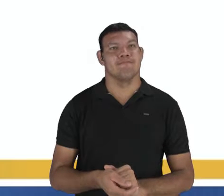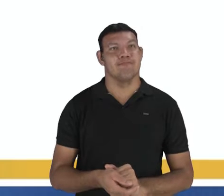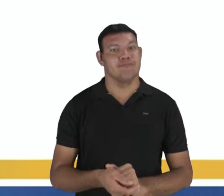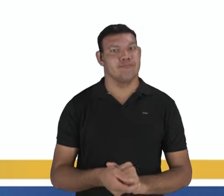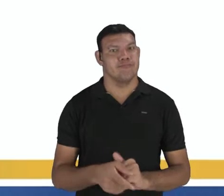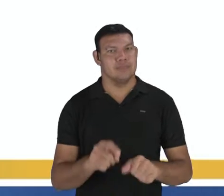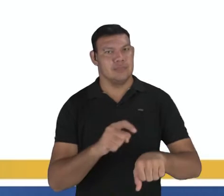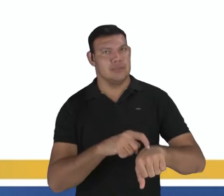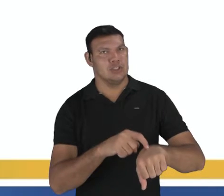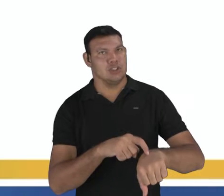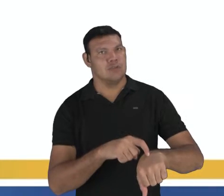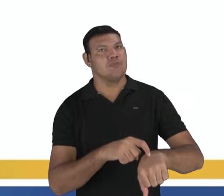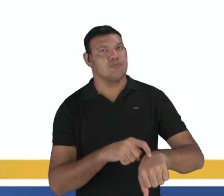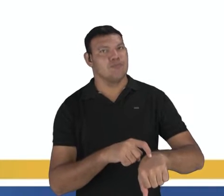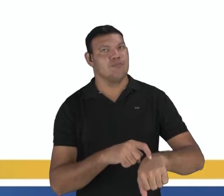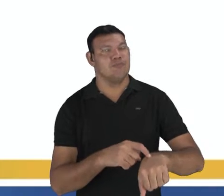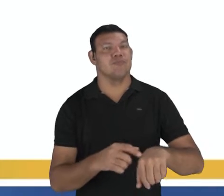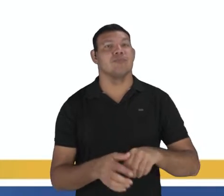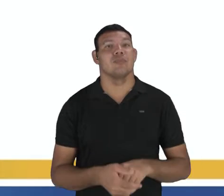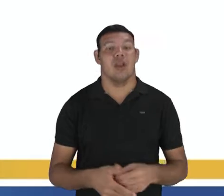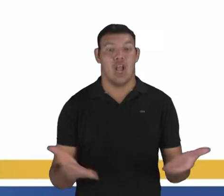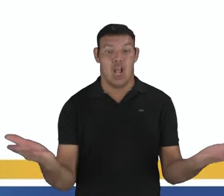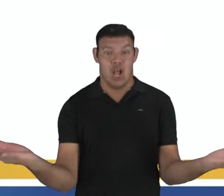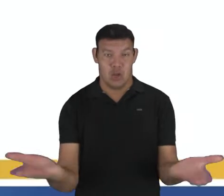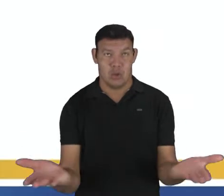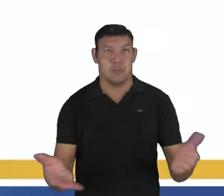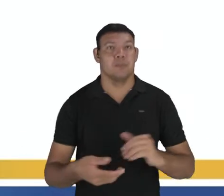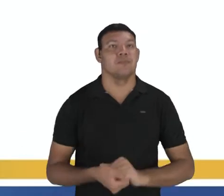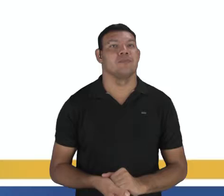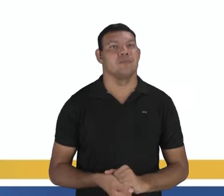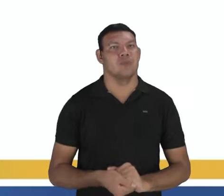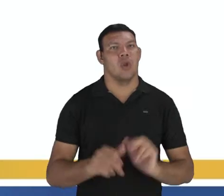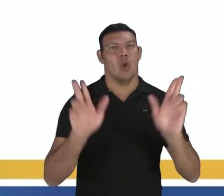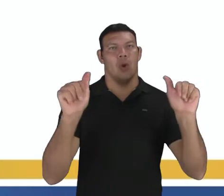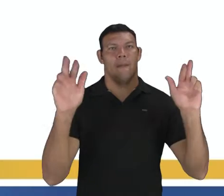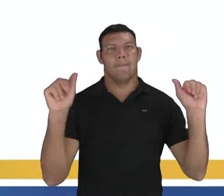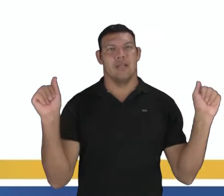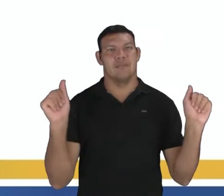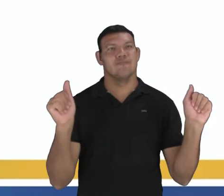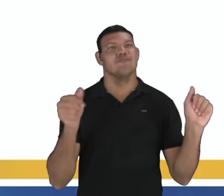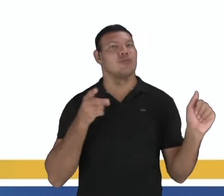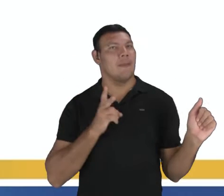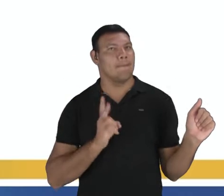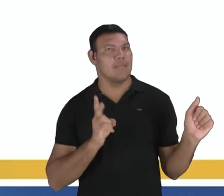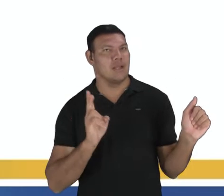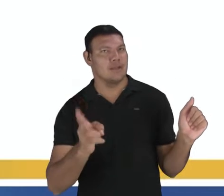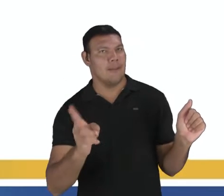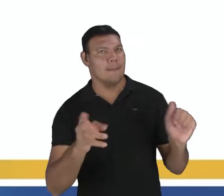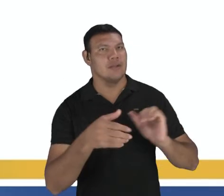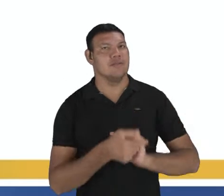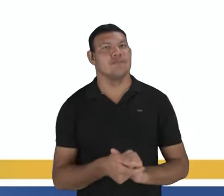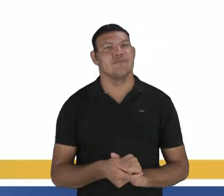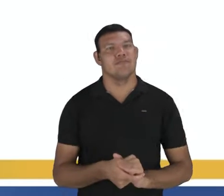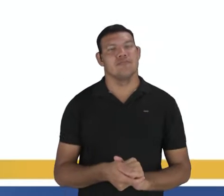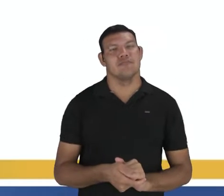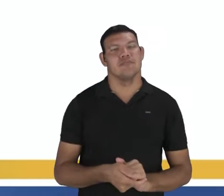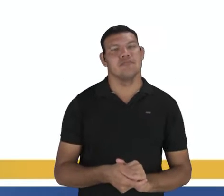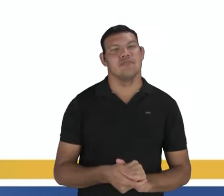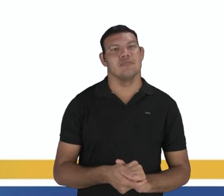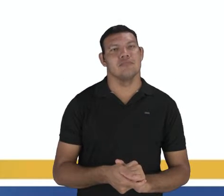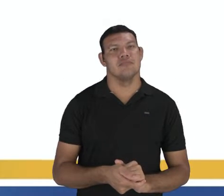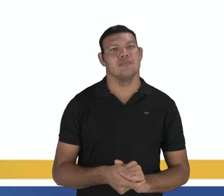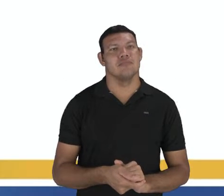mesmo, never, nunca, always, sempre, lately,